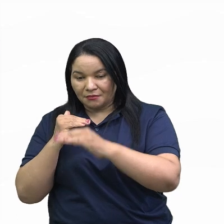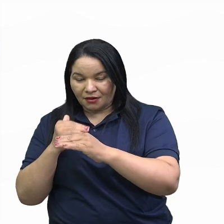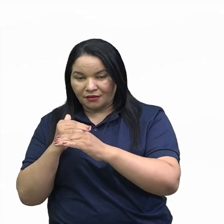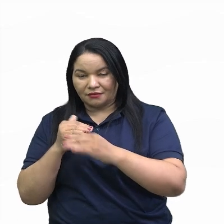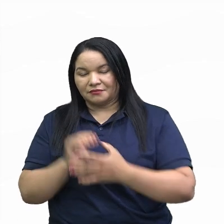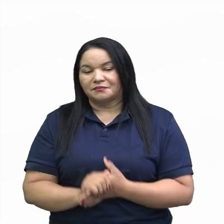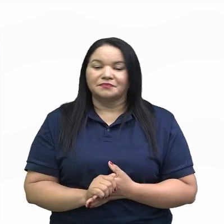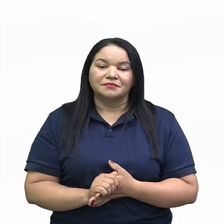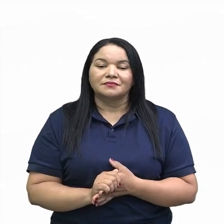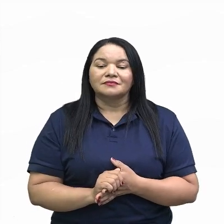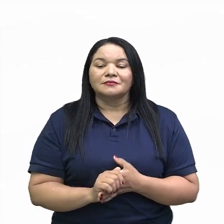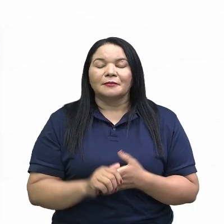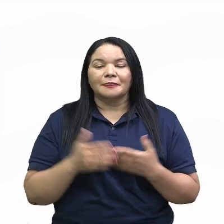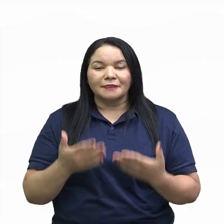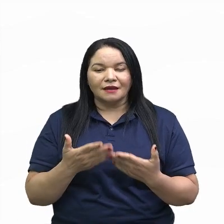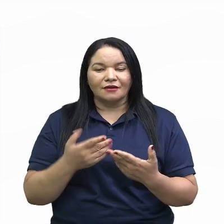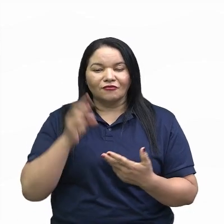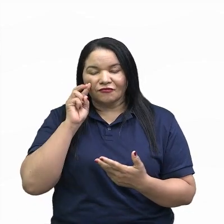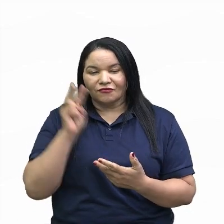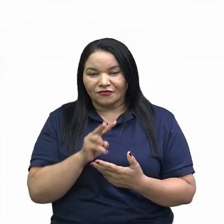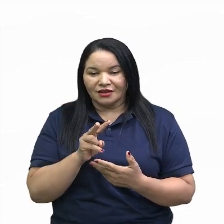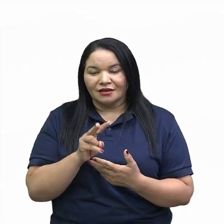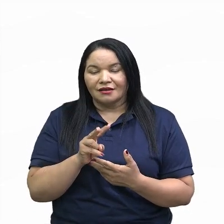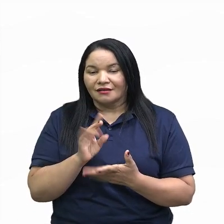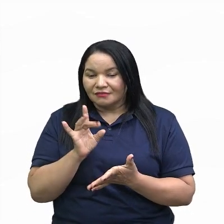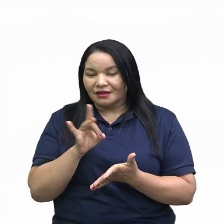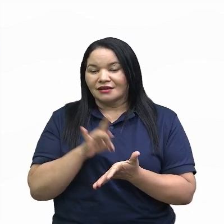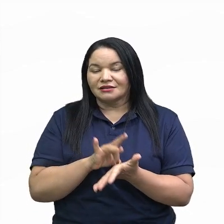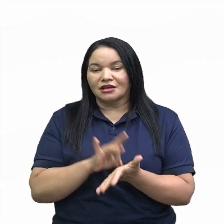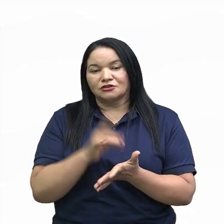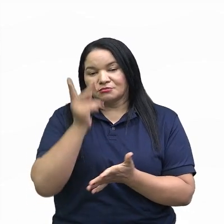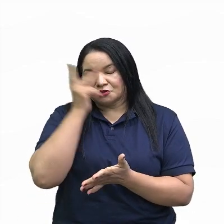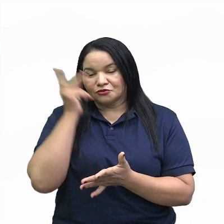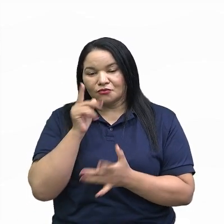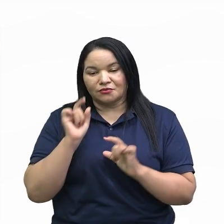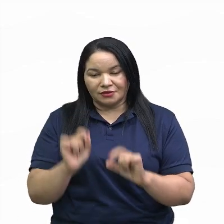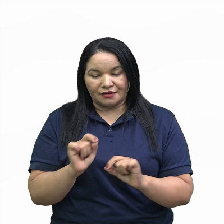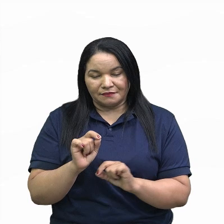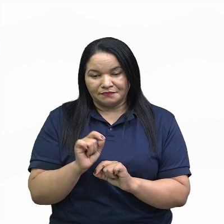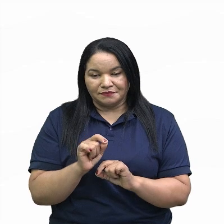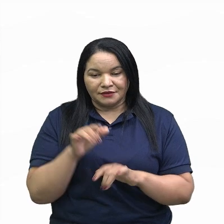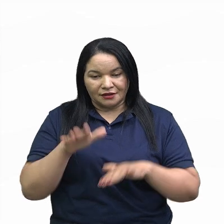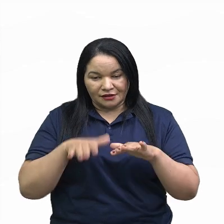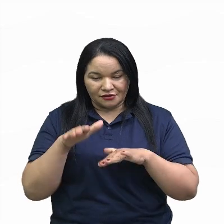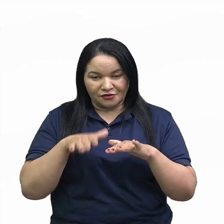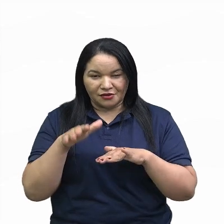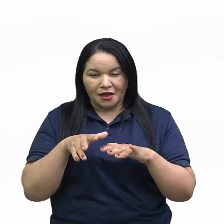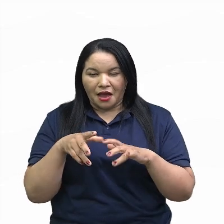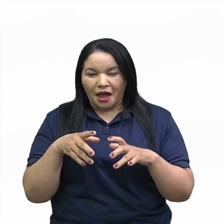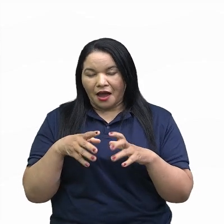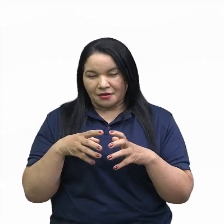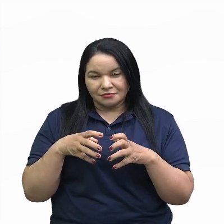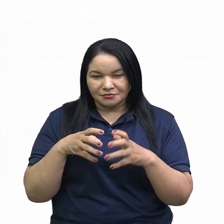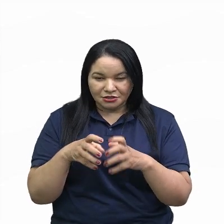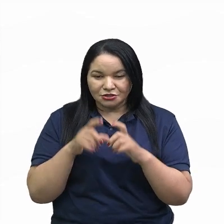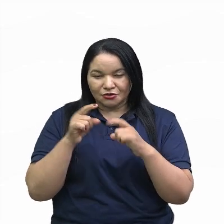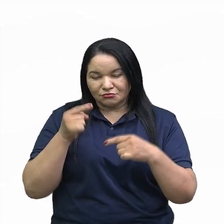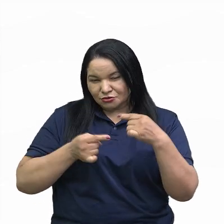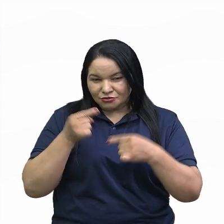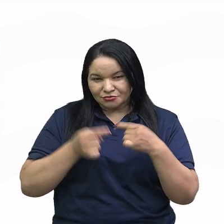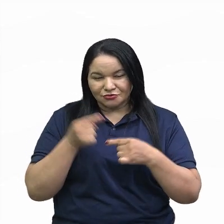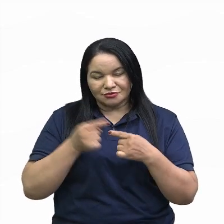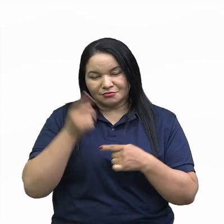Então, observem aí que, na realidade, a pessoa evidencia que existe, na realidade, uma briga entre pessoas que querem